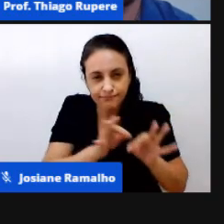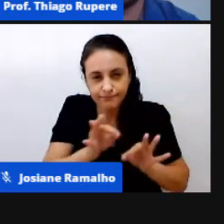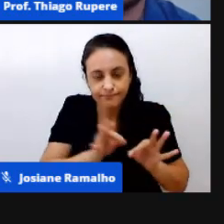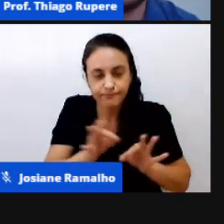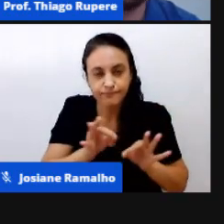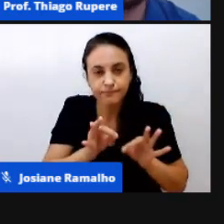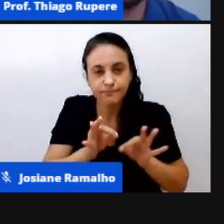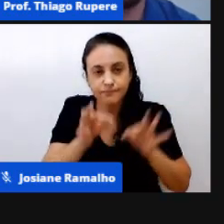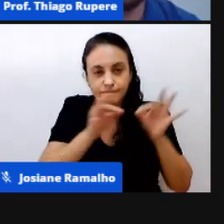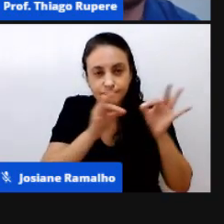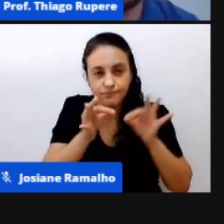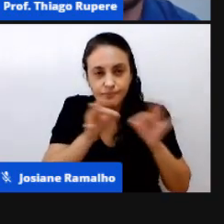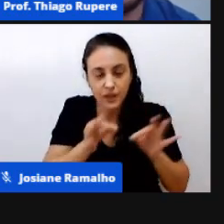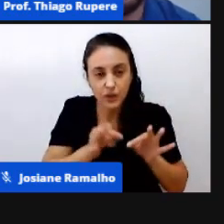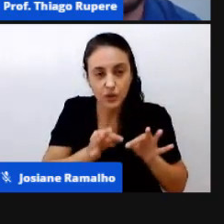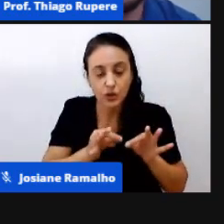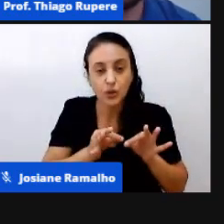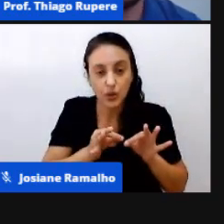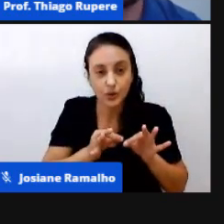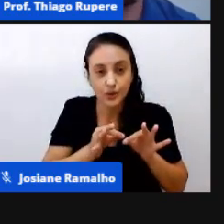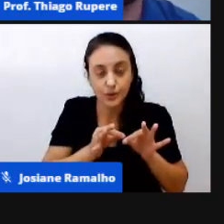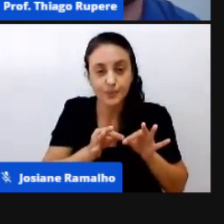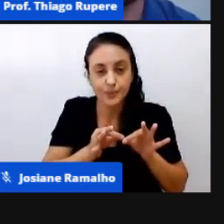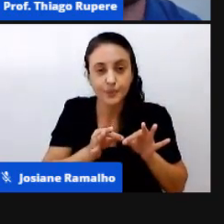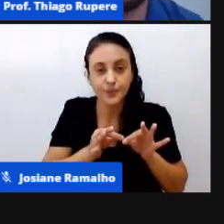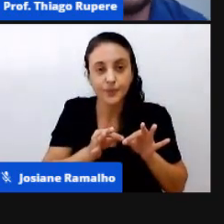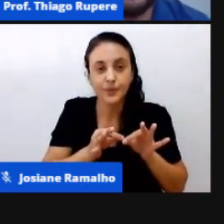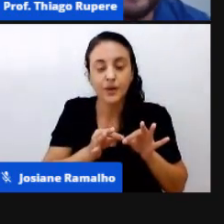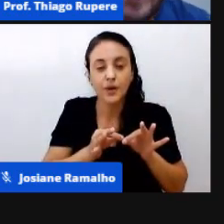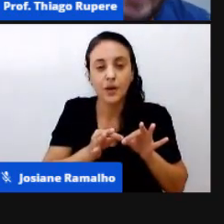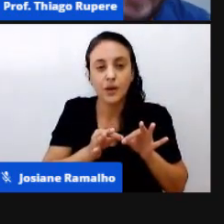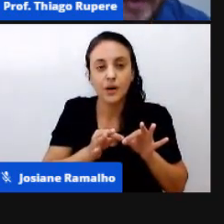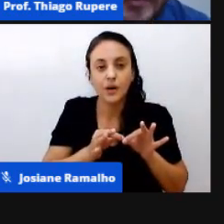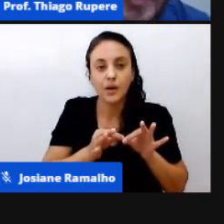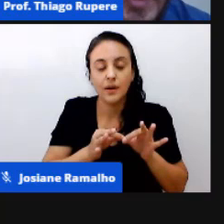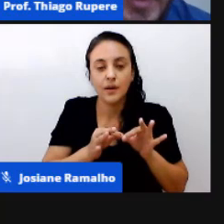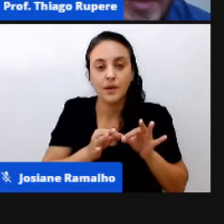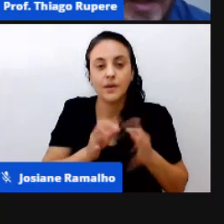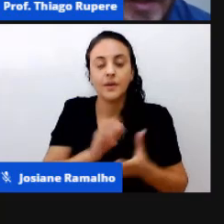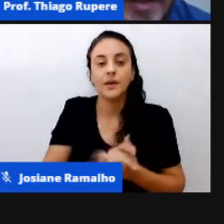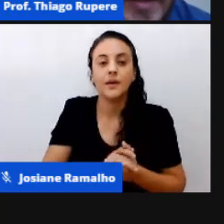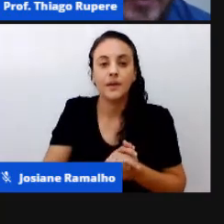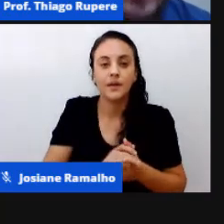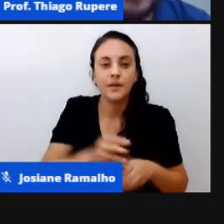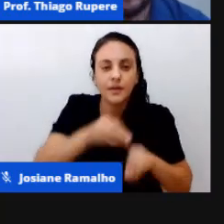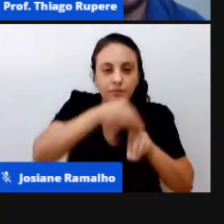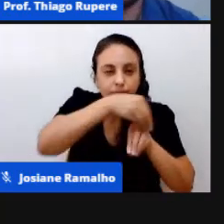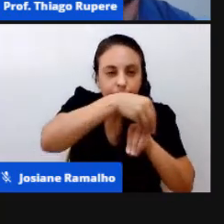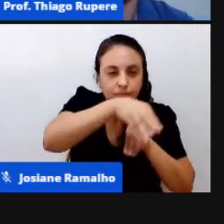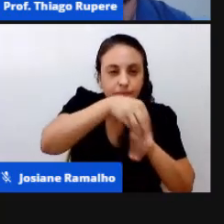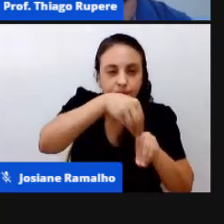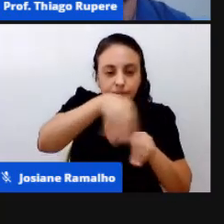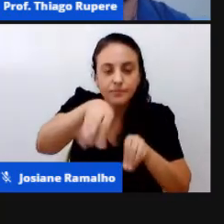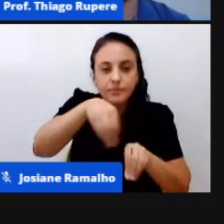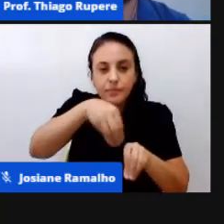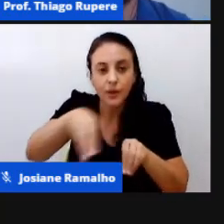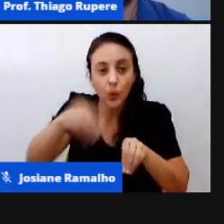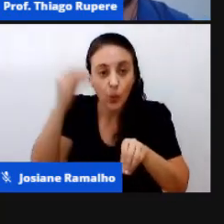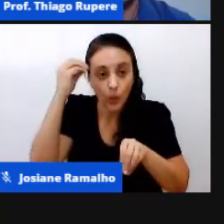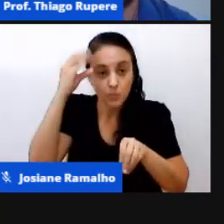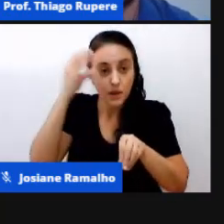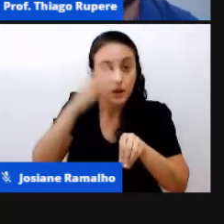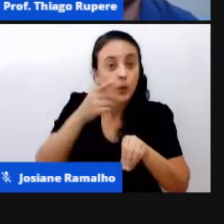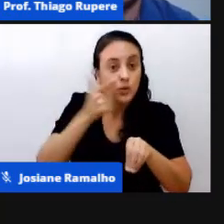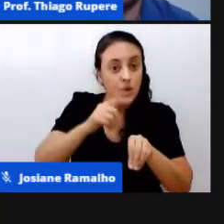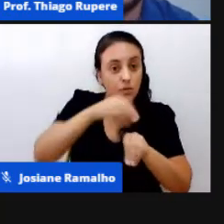continua sendo essencial para que ele direcione esse conhecimento com os alunos, certo? Então, eu trago